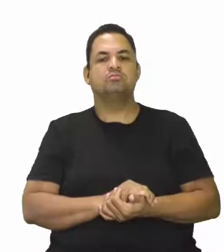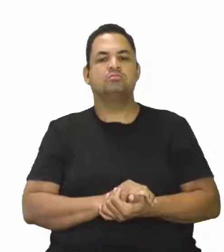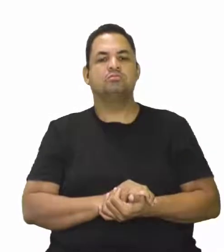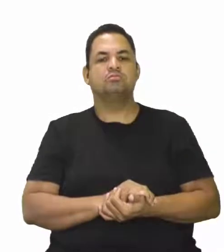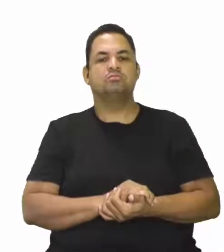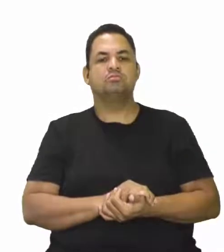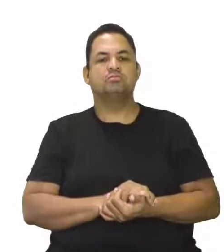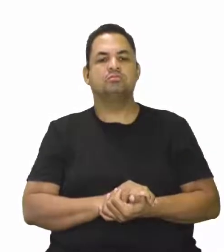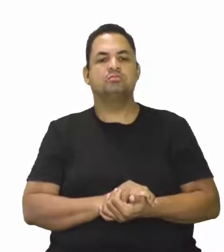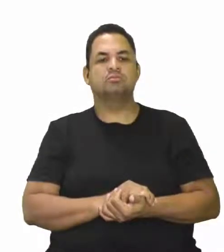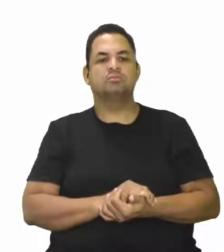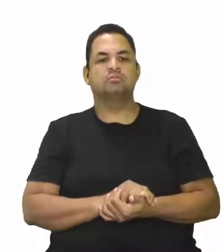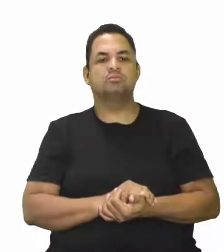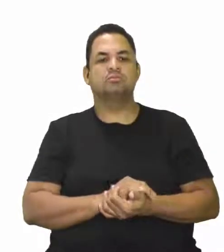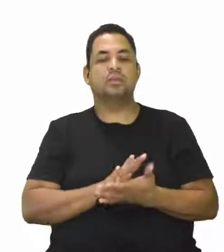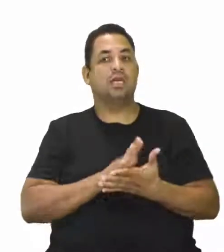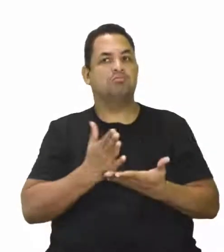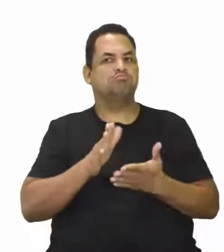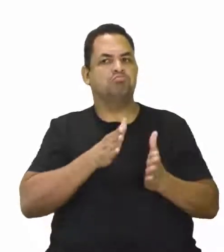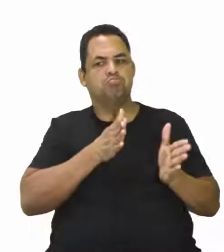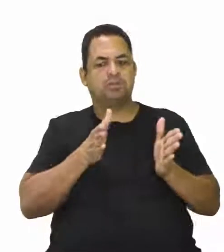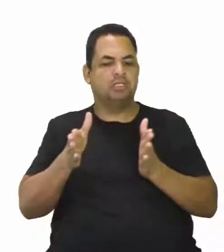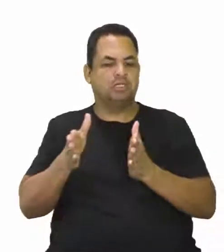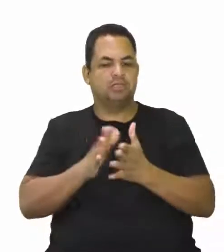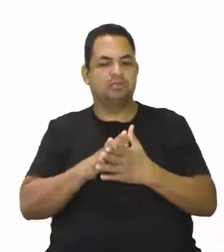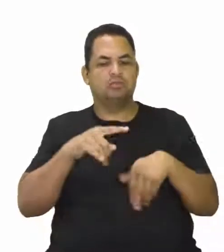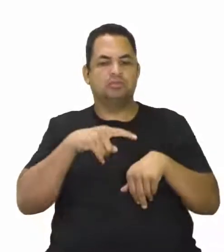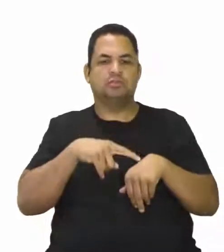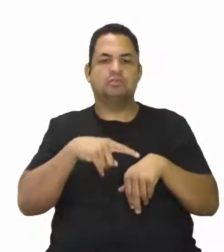forma transitória. Por quê?